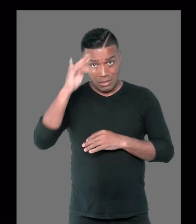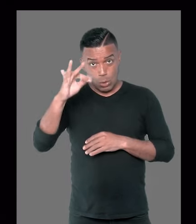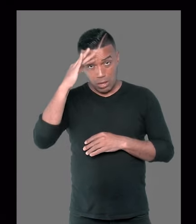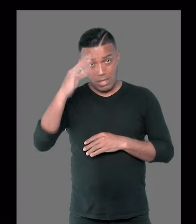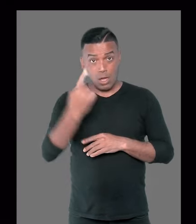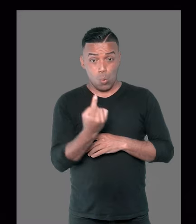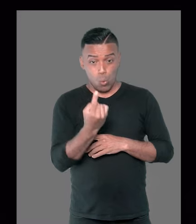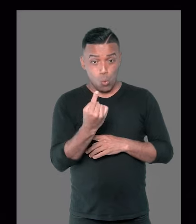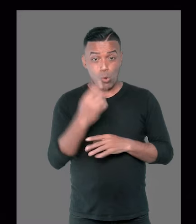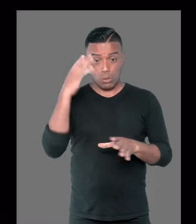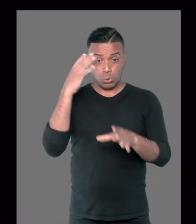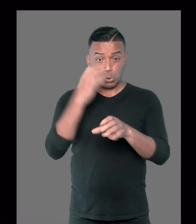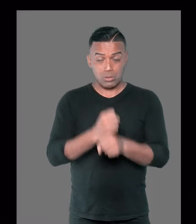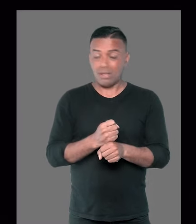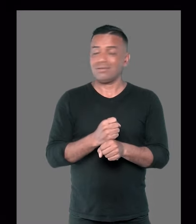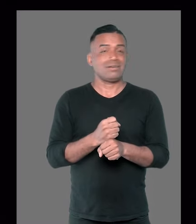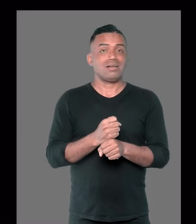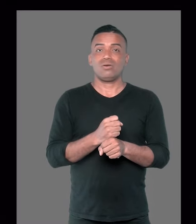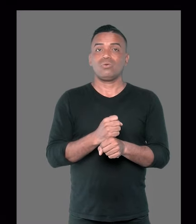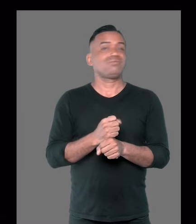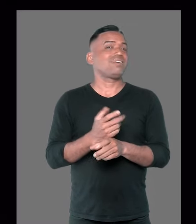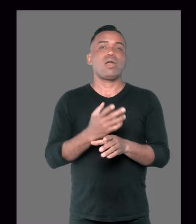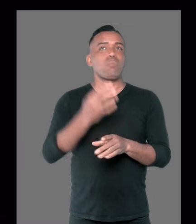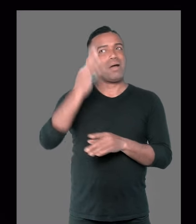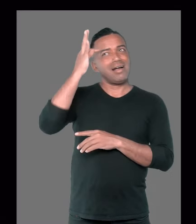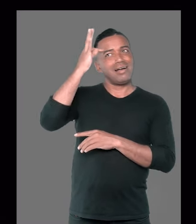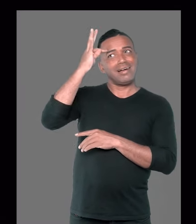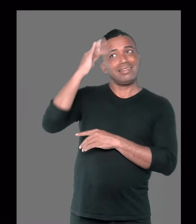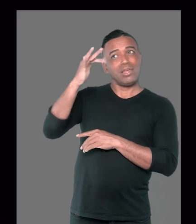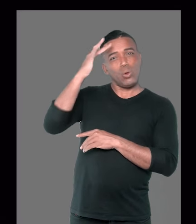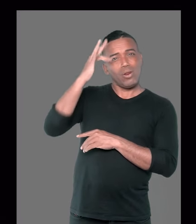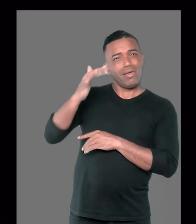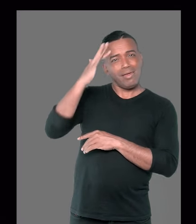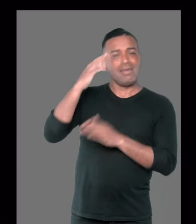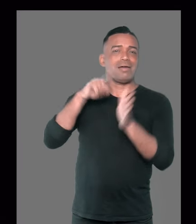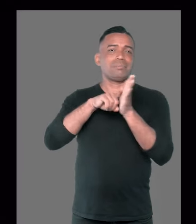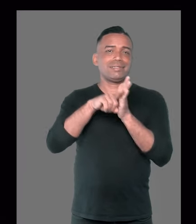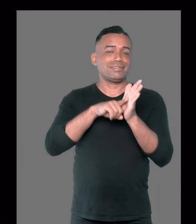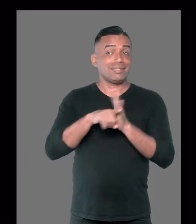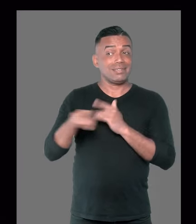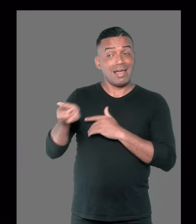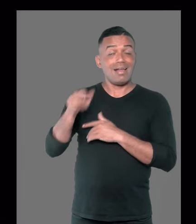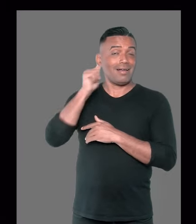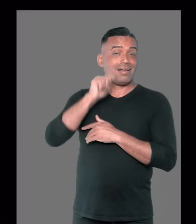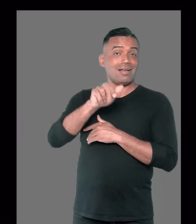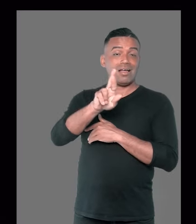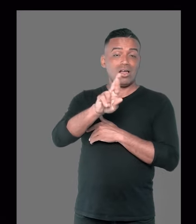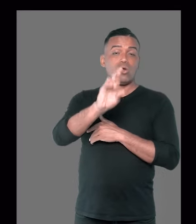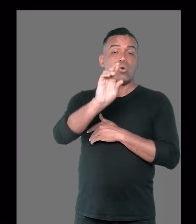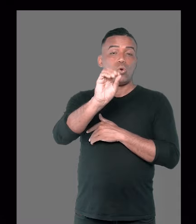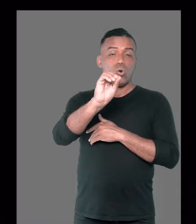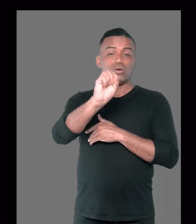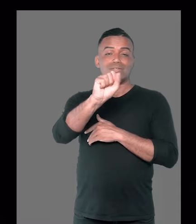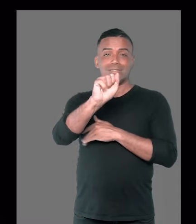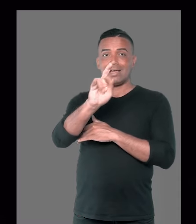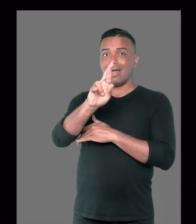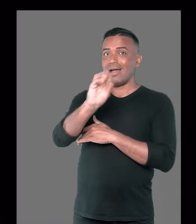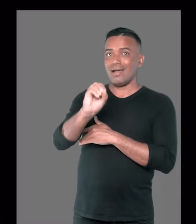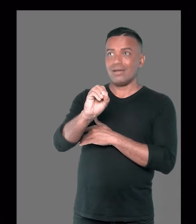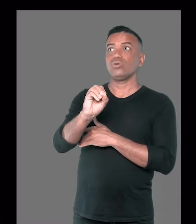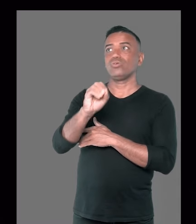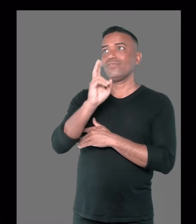totalitária e fora dela não há solução ela é uma teoria tá exposta ário sempre diz muito isso eu vou repetir aqui porque ela não tá